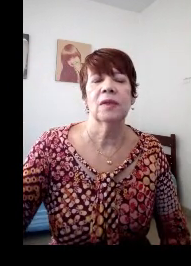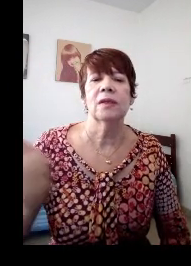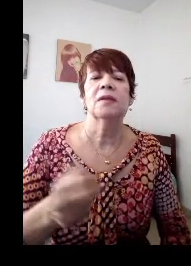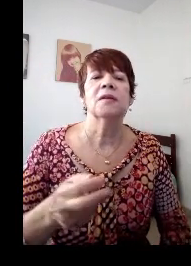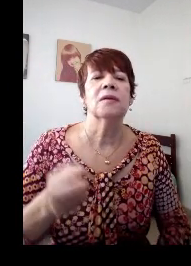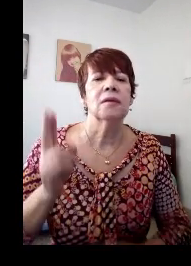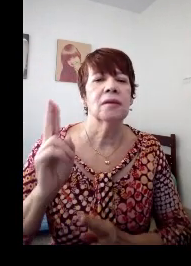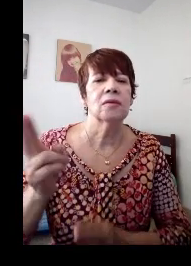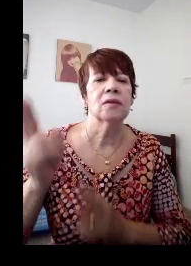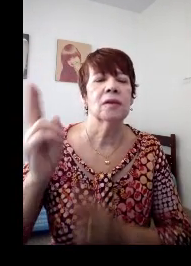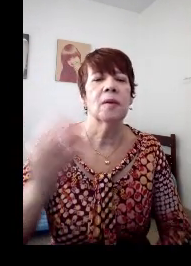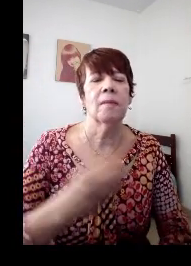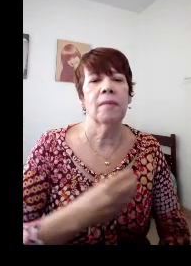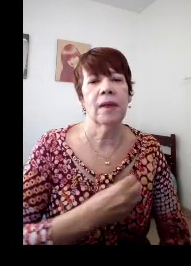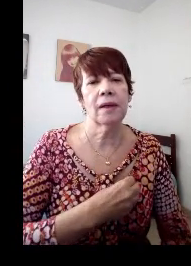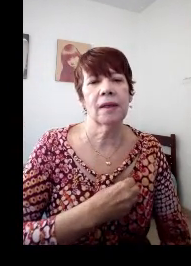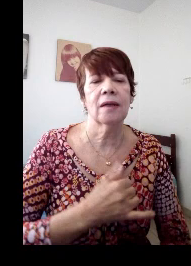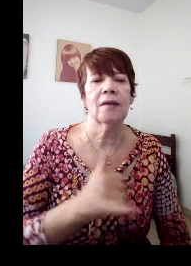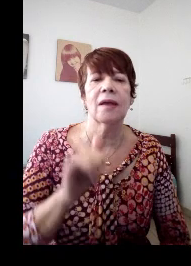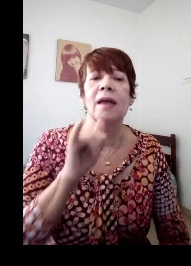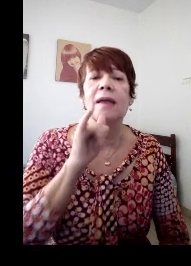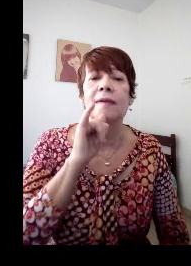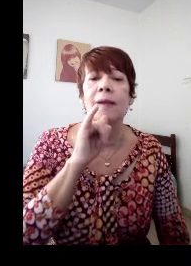escandalizava, nossa,